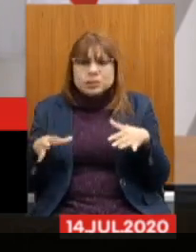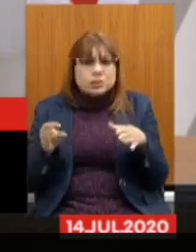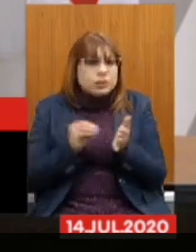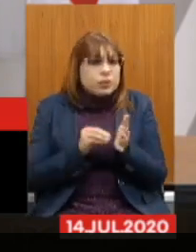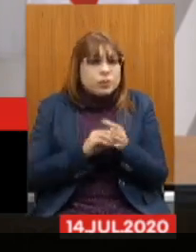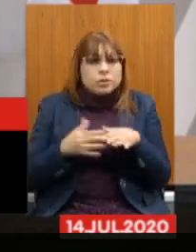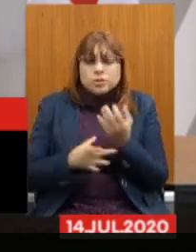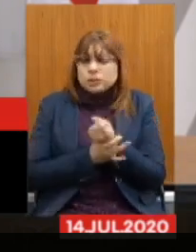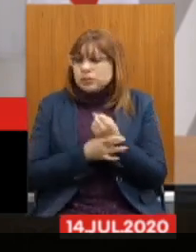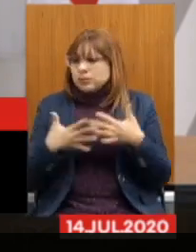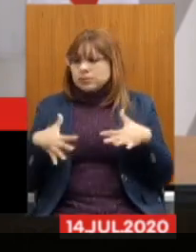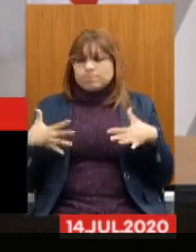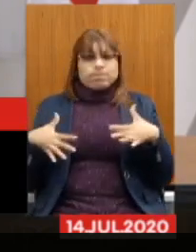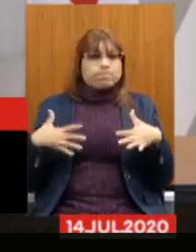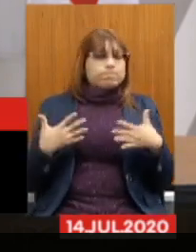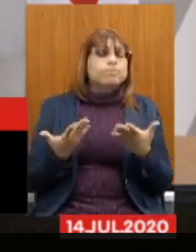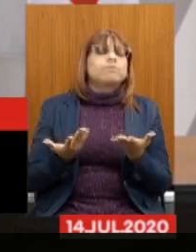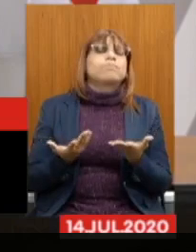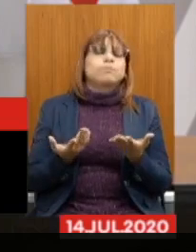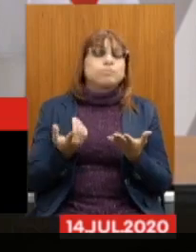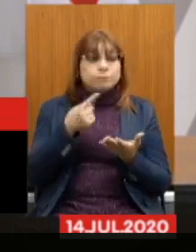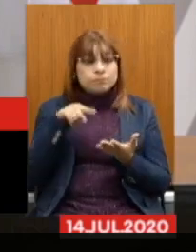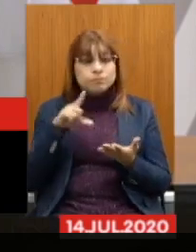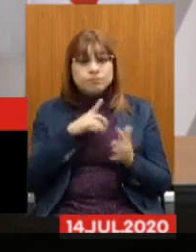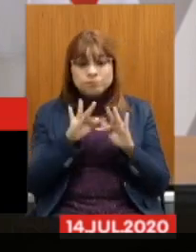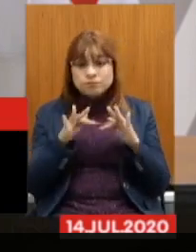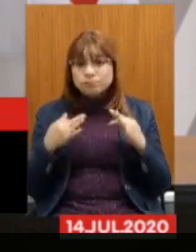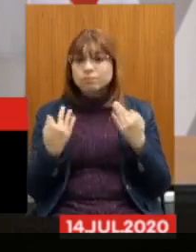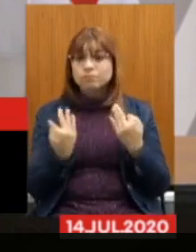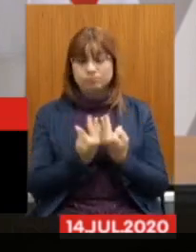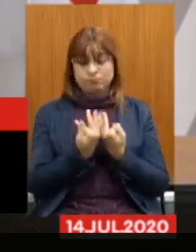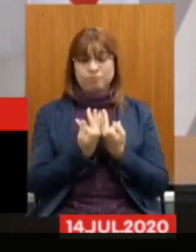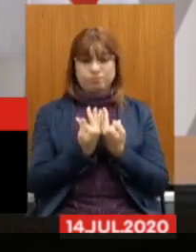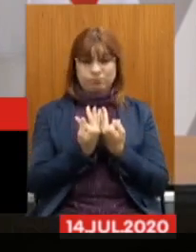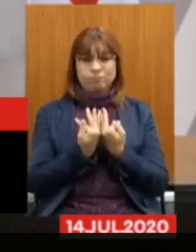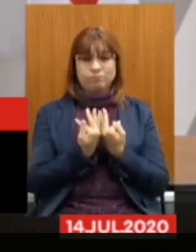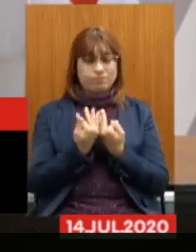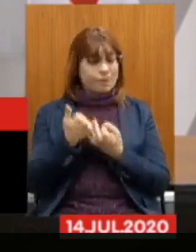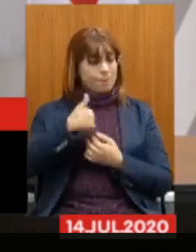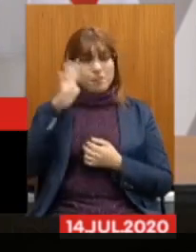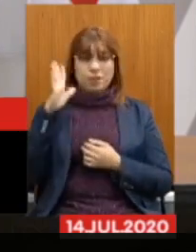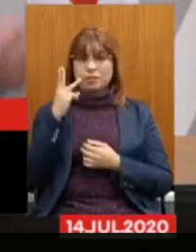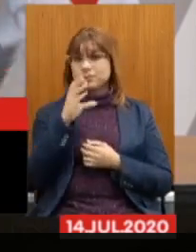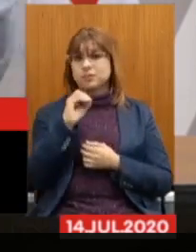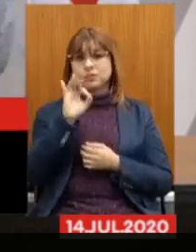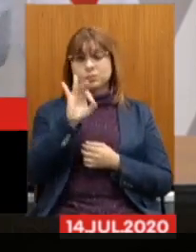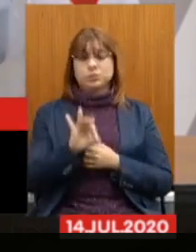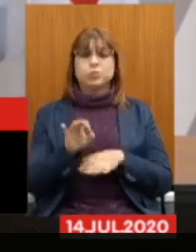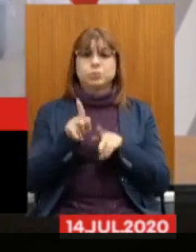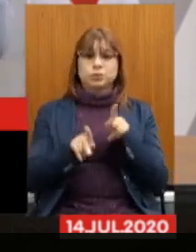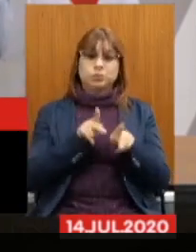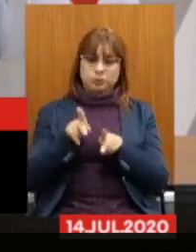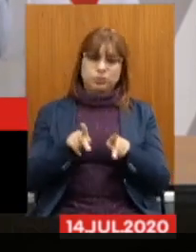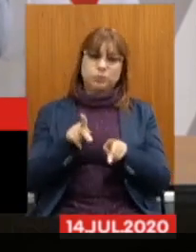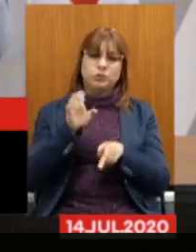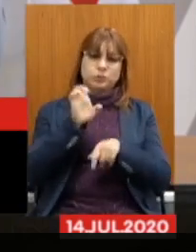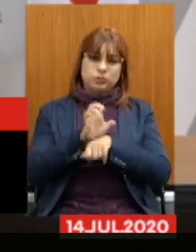população, que representa com as suas famílias, sem medo de errar, mais de 30% de toda a população do